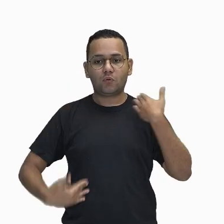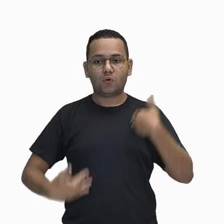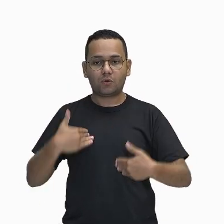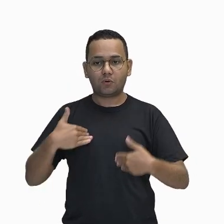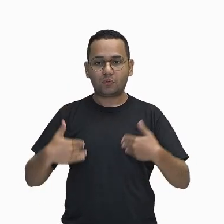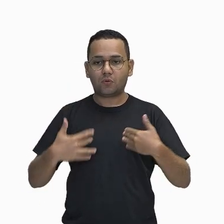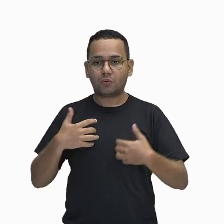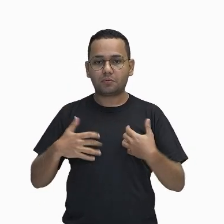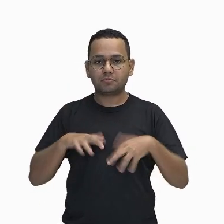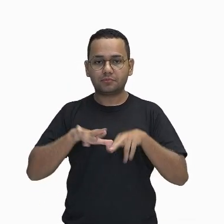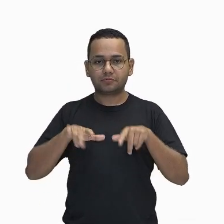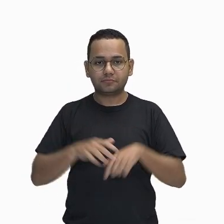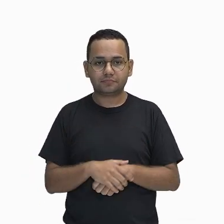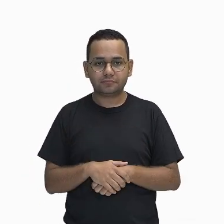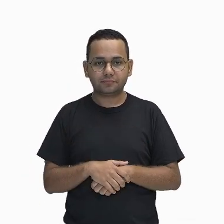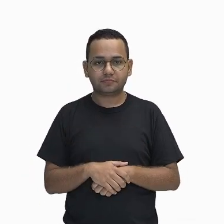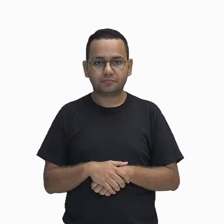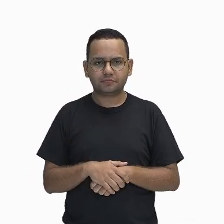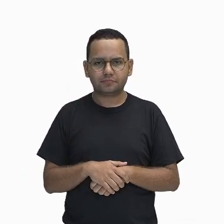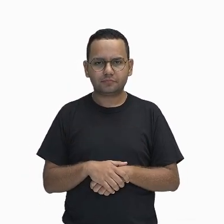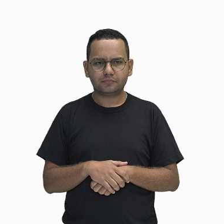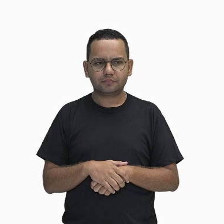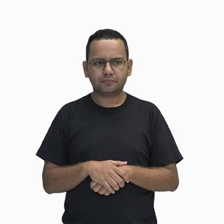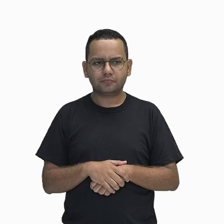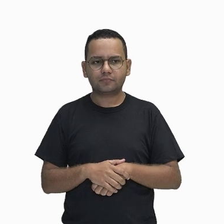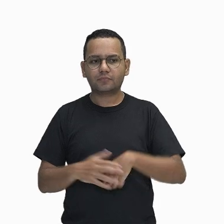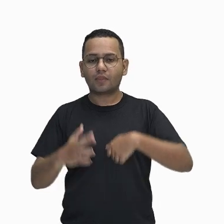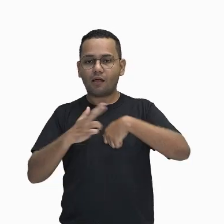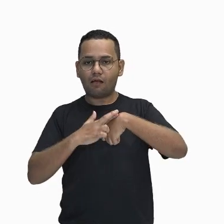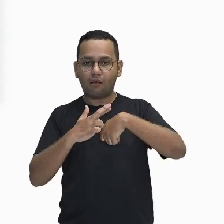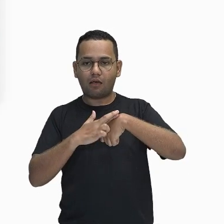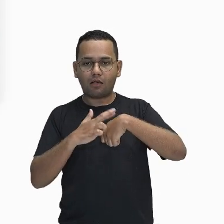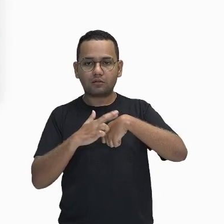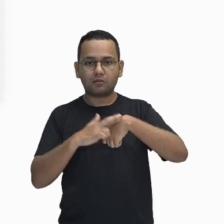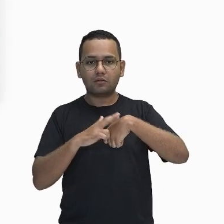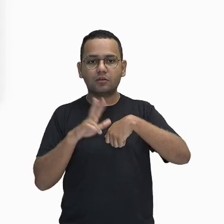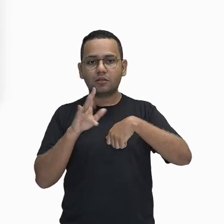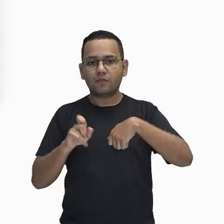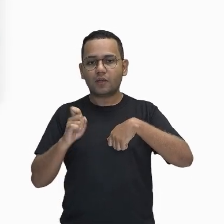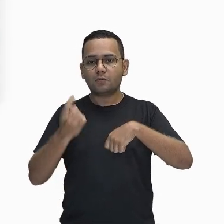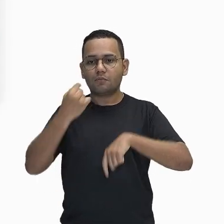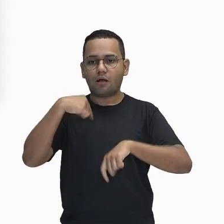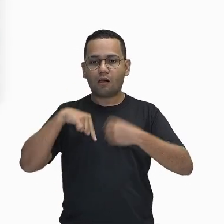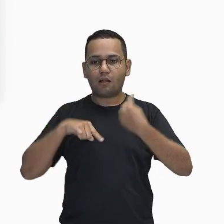que chega ao coração, como vemos a seguir.